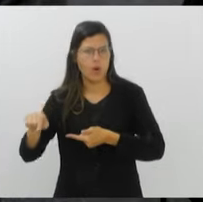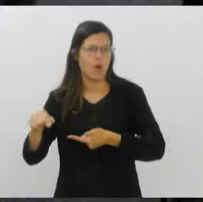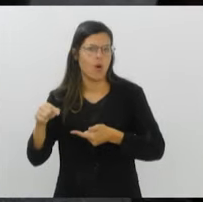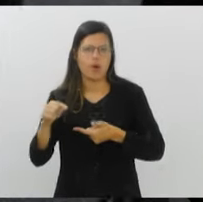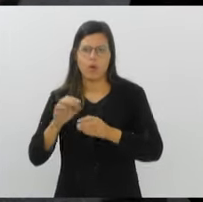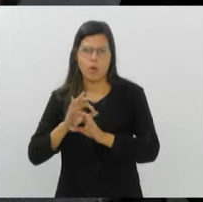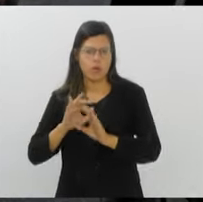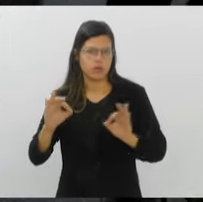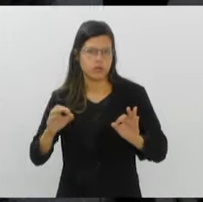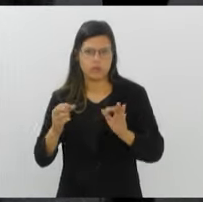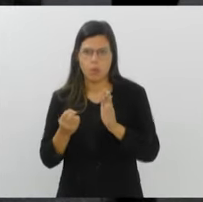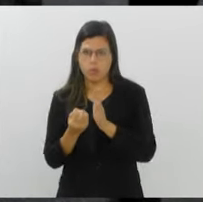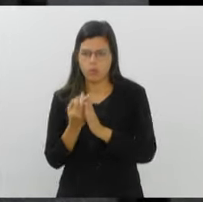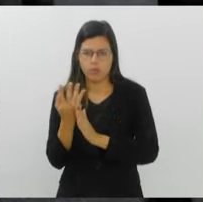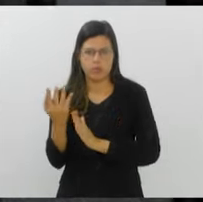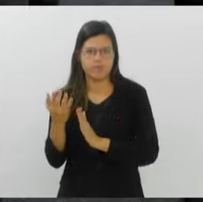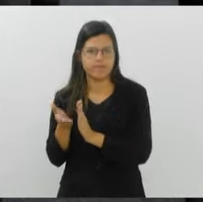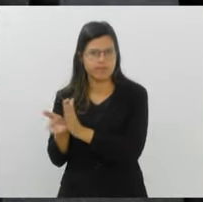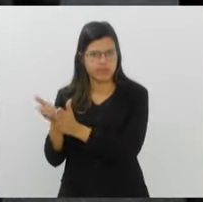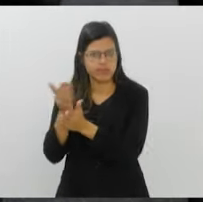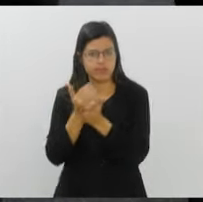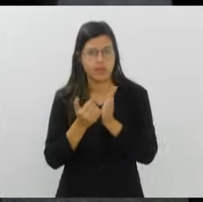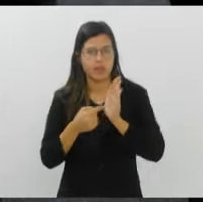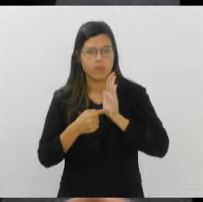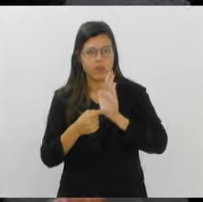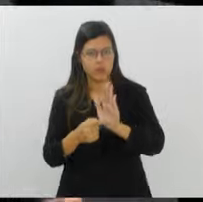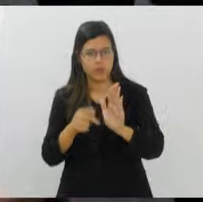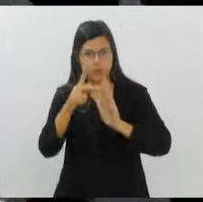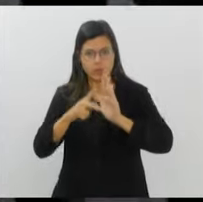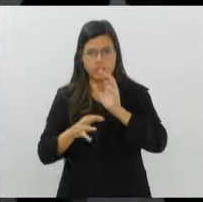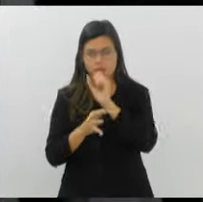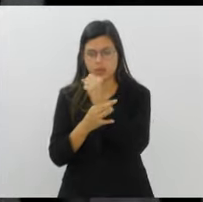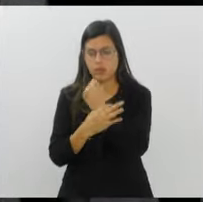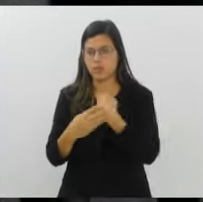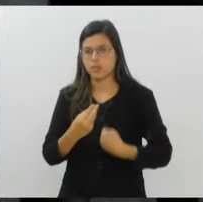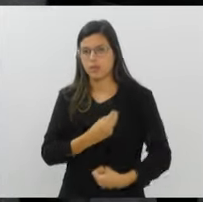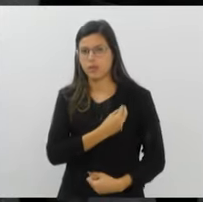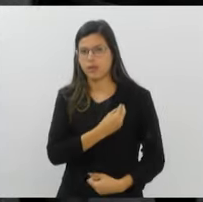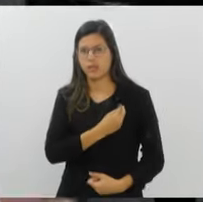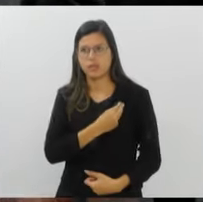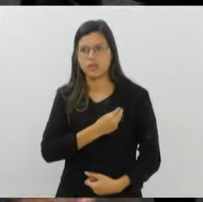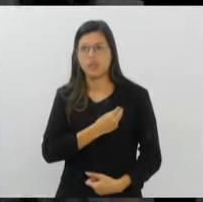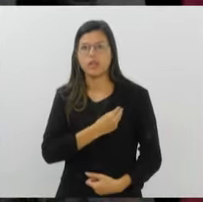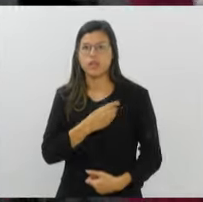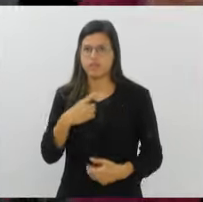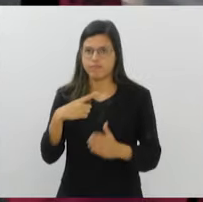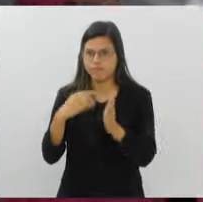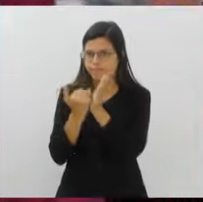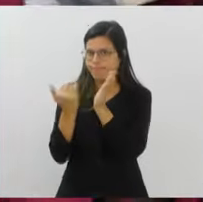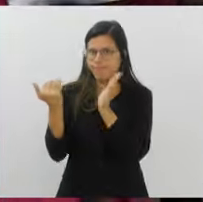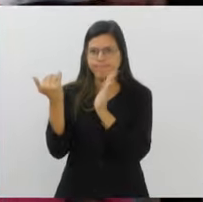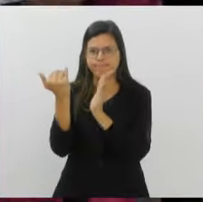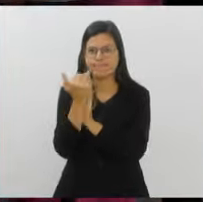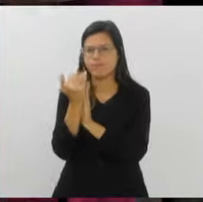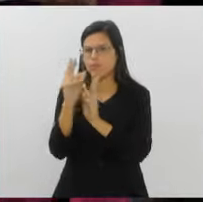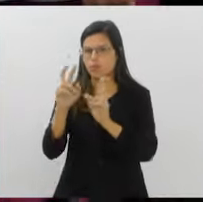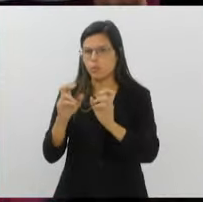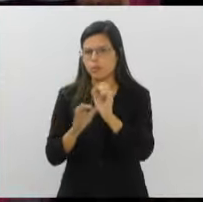números que o Projeto Segurança Presente vem obtendo, recordes extraordinários de segurança